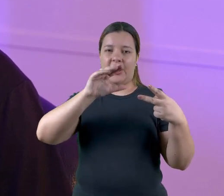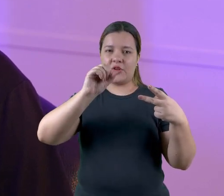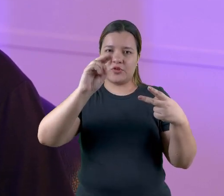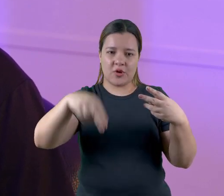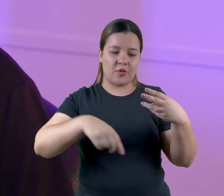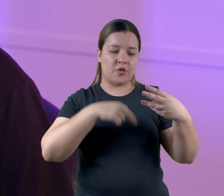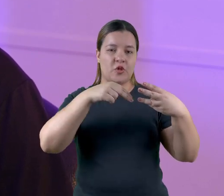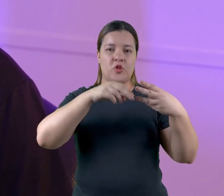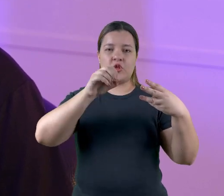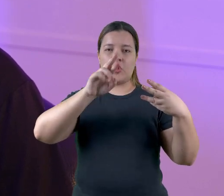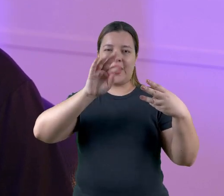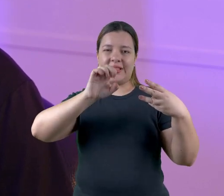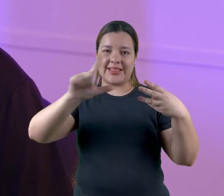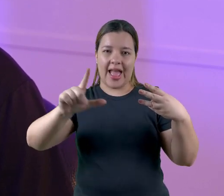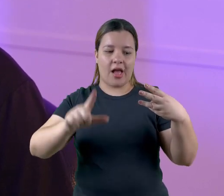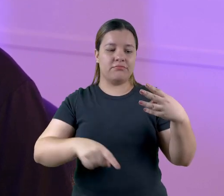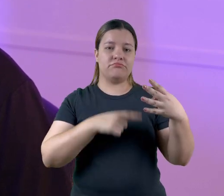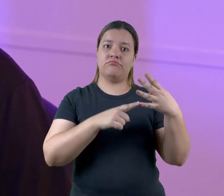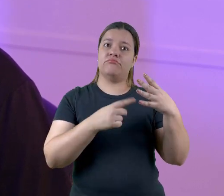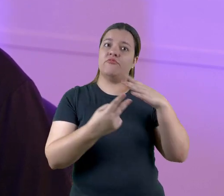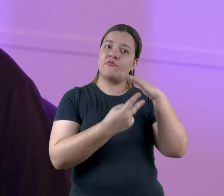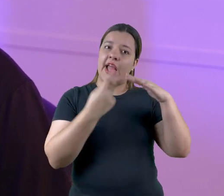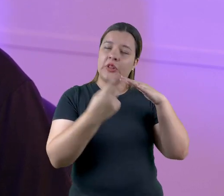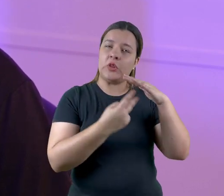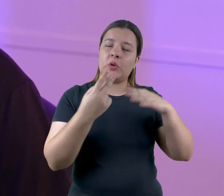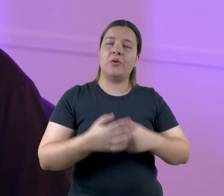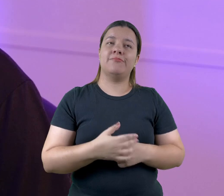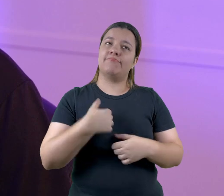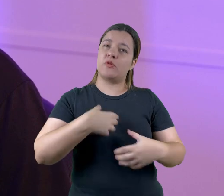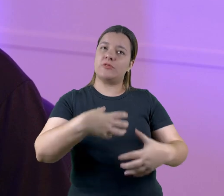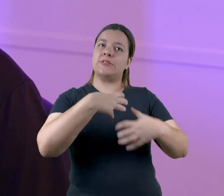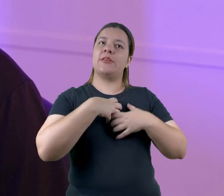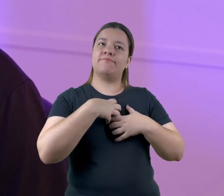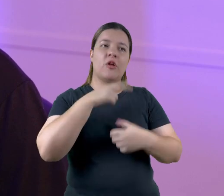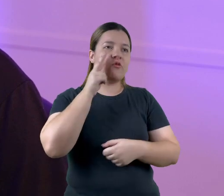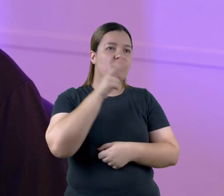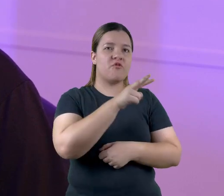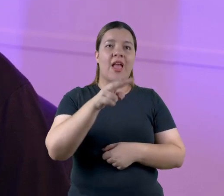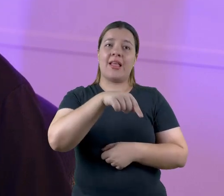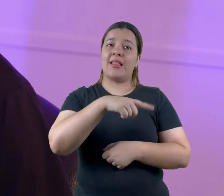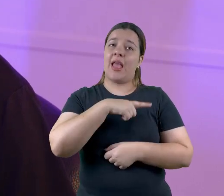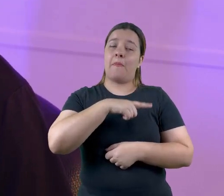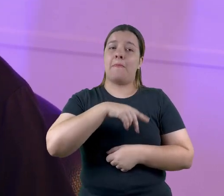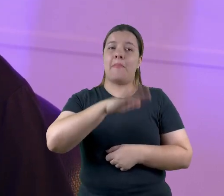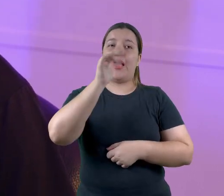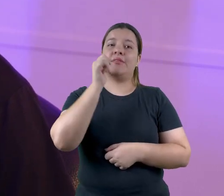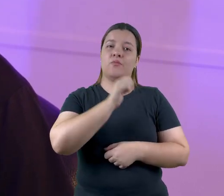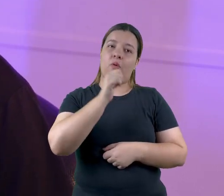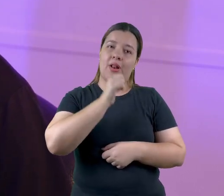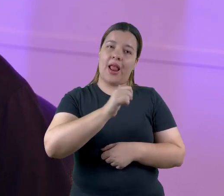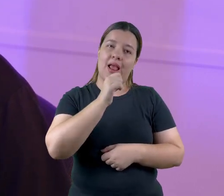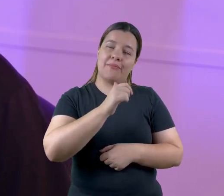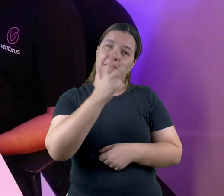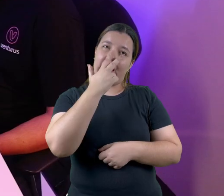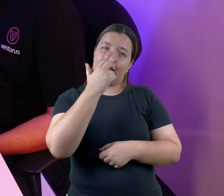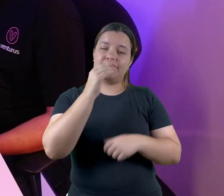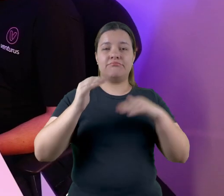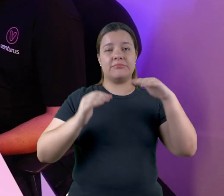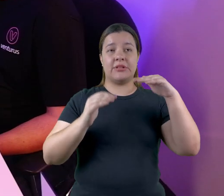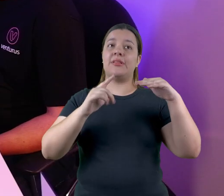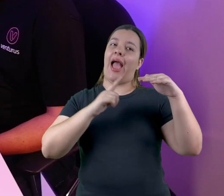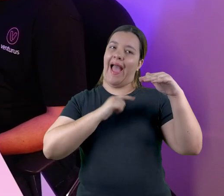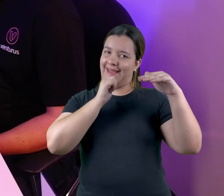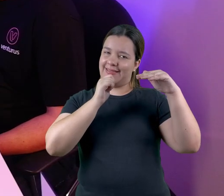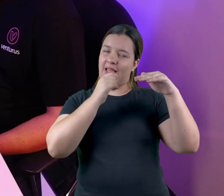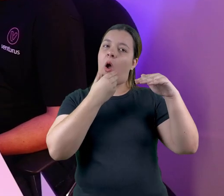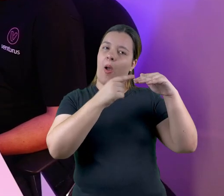Ericsson pela nortel mas hoje o venturos e para mim é o que mais tem assim proporcionalmente né